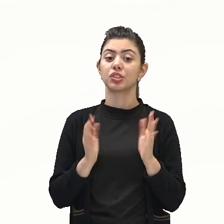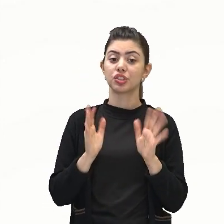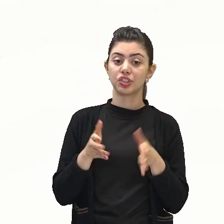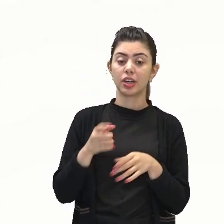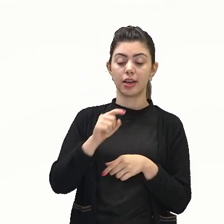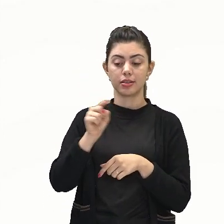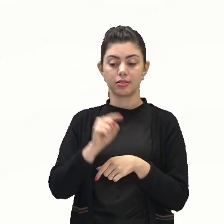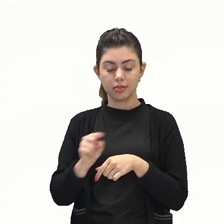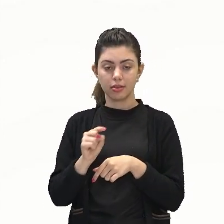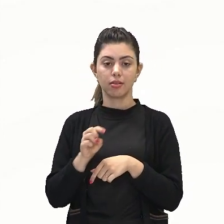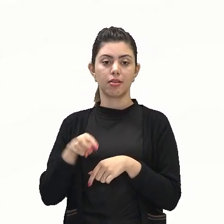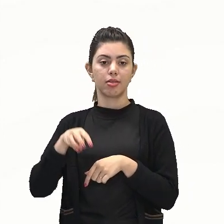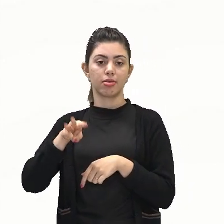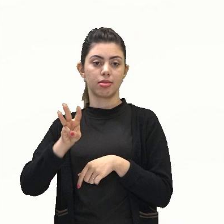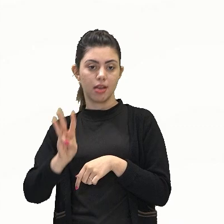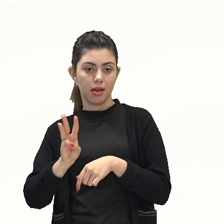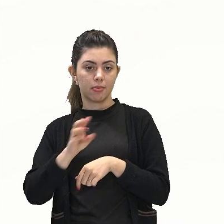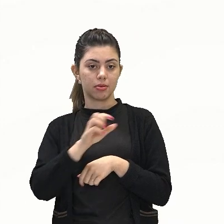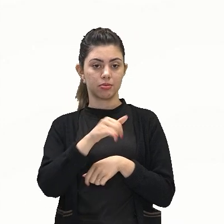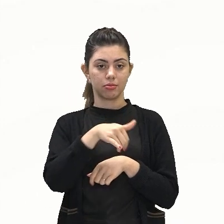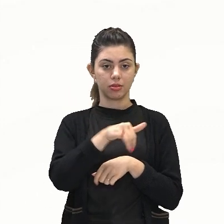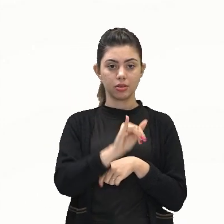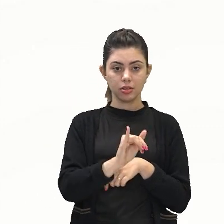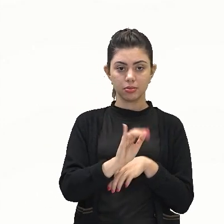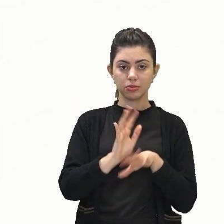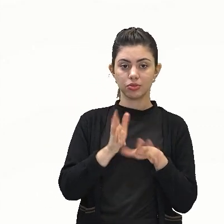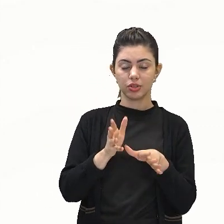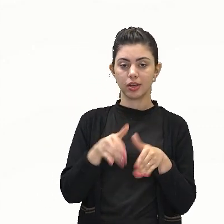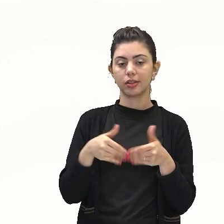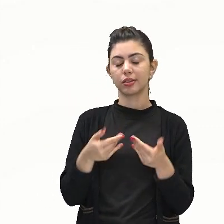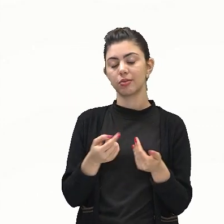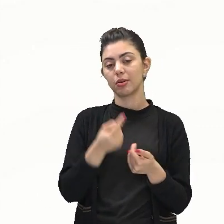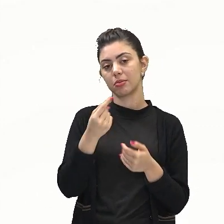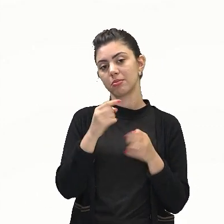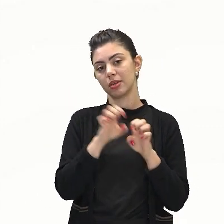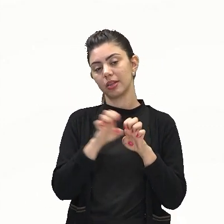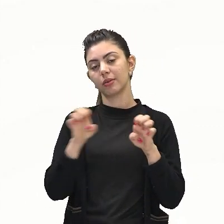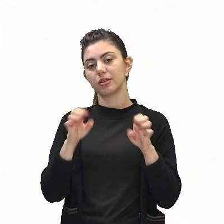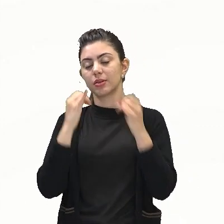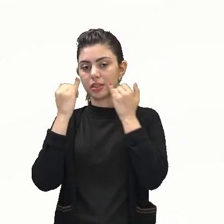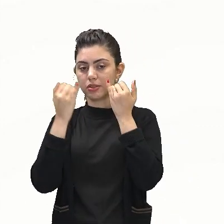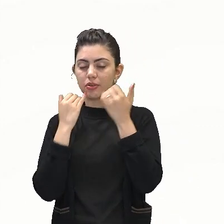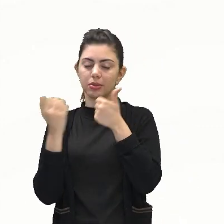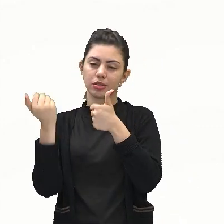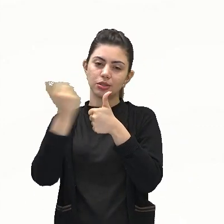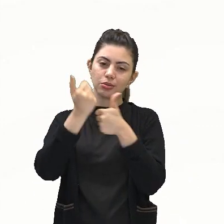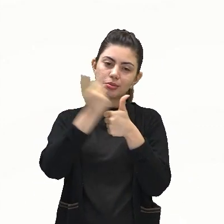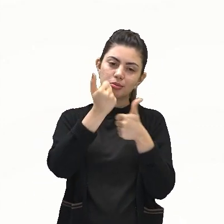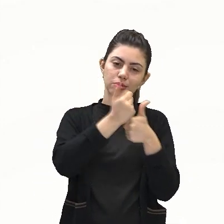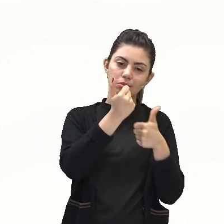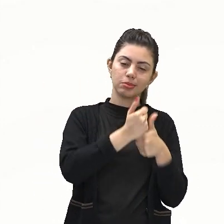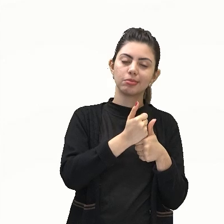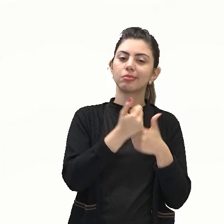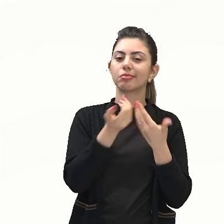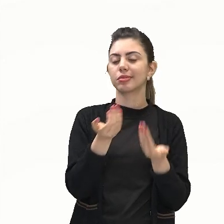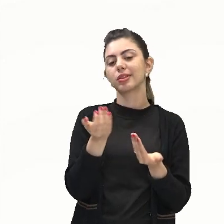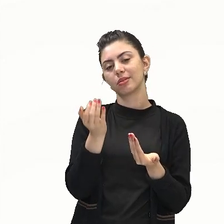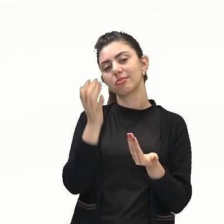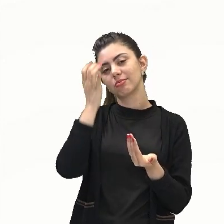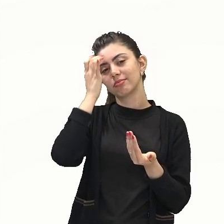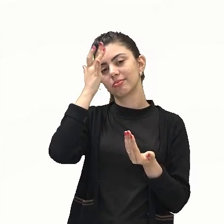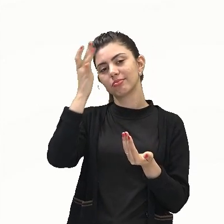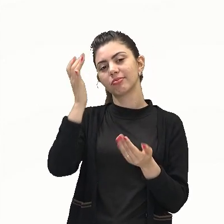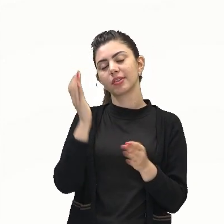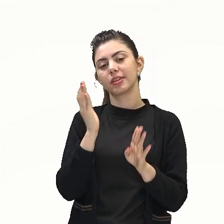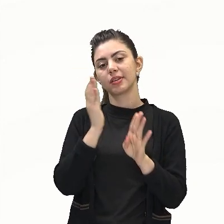Z, de W e de Y, eu substituo na minha primeira equação todos os valores, e aí eu vou achar o valor da minha